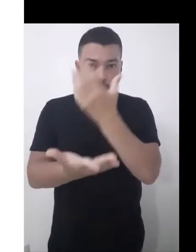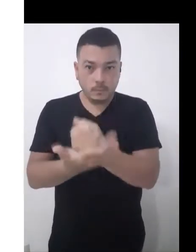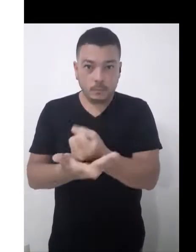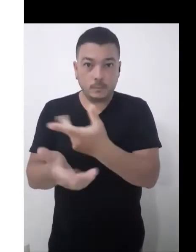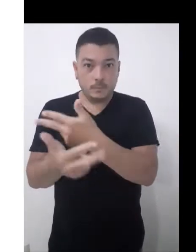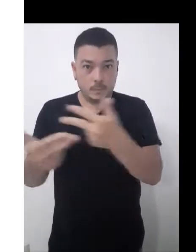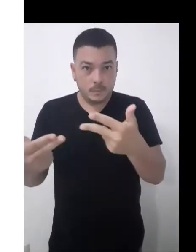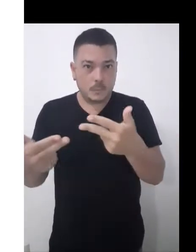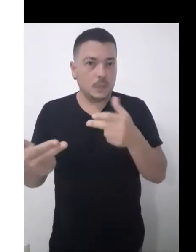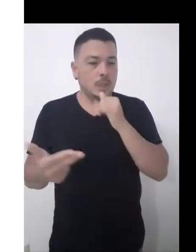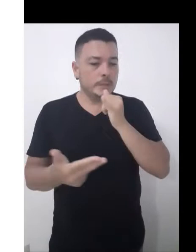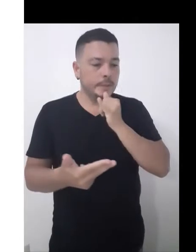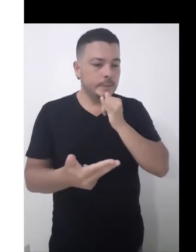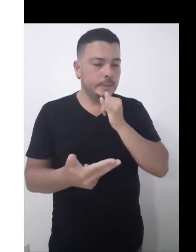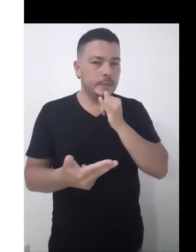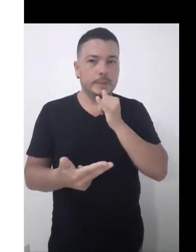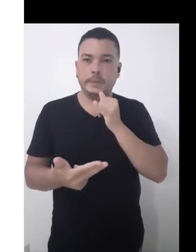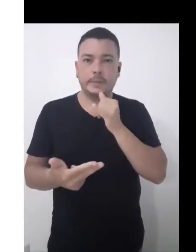que eu